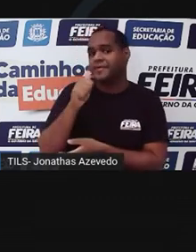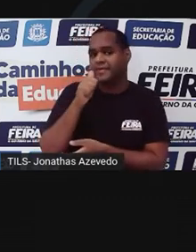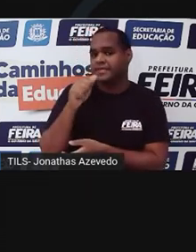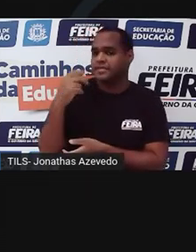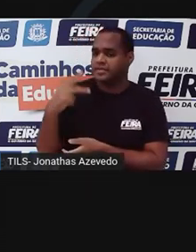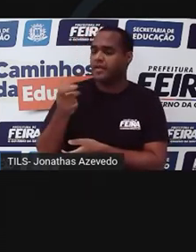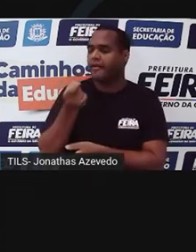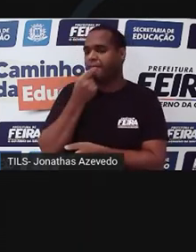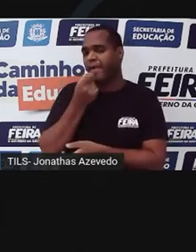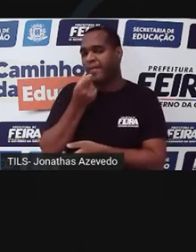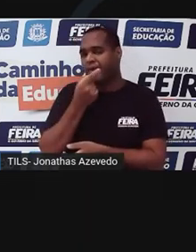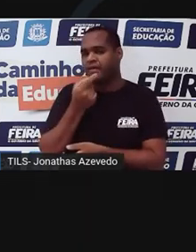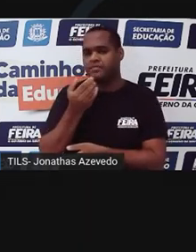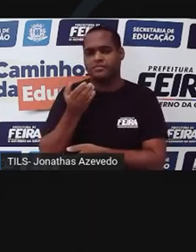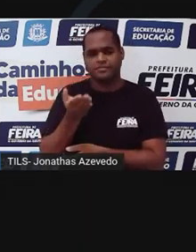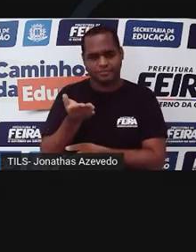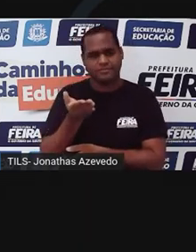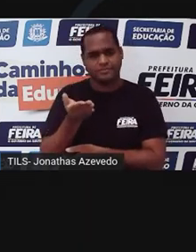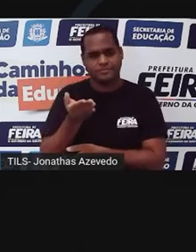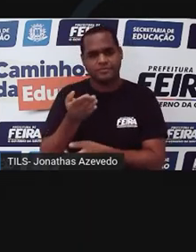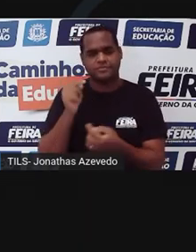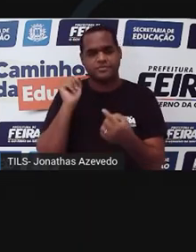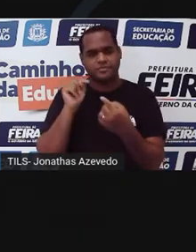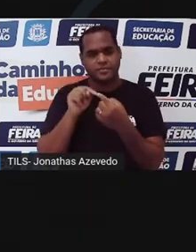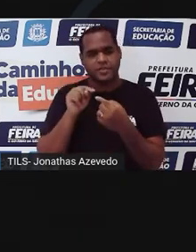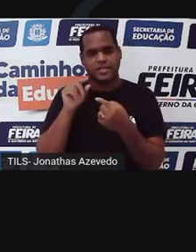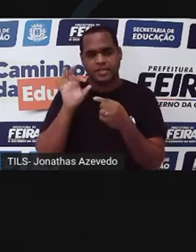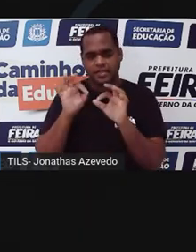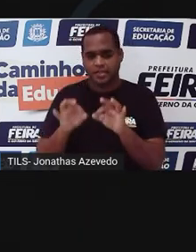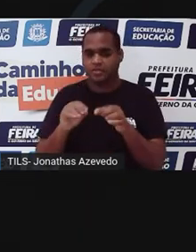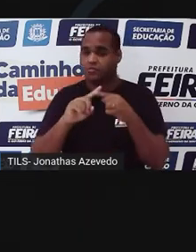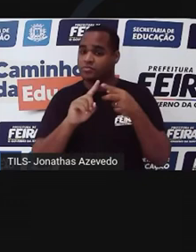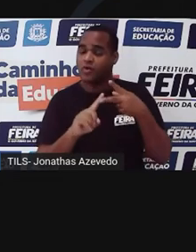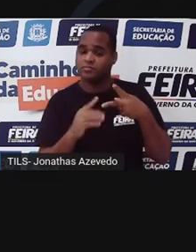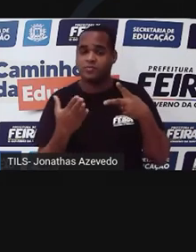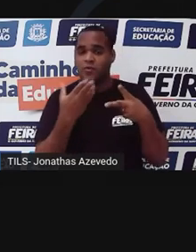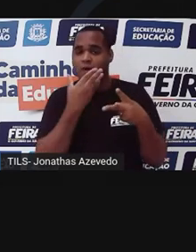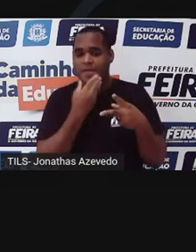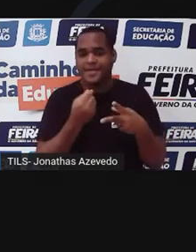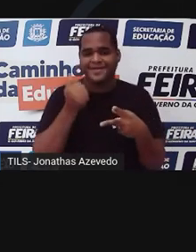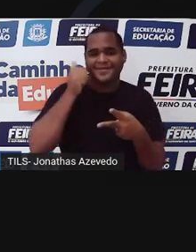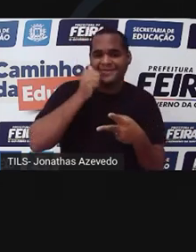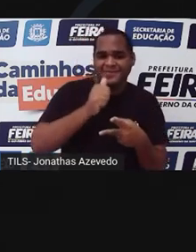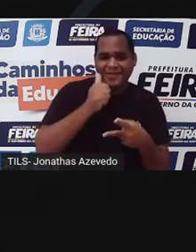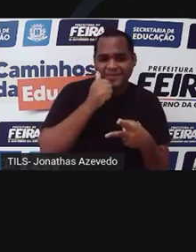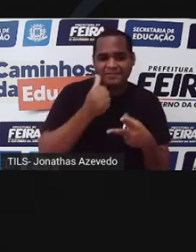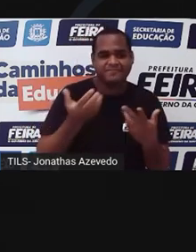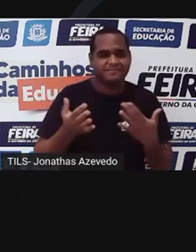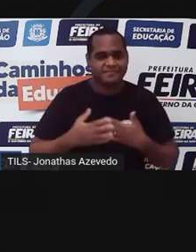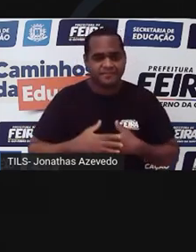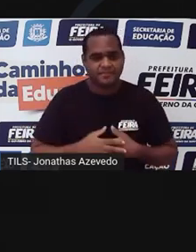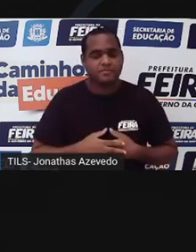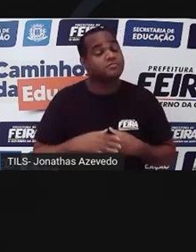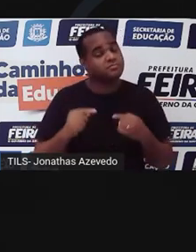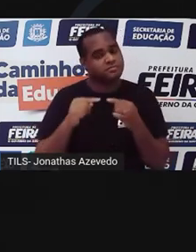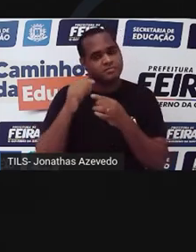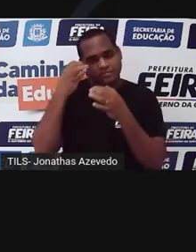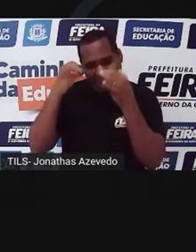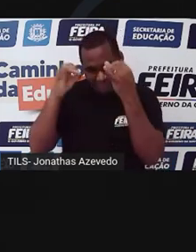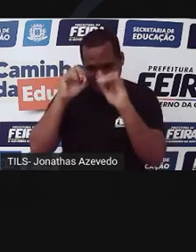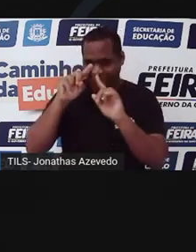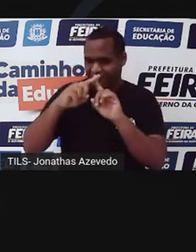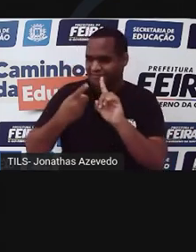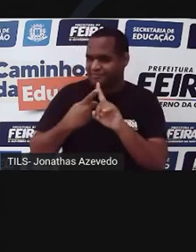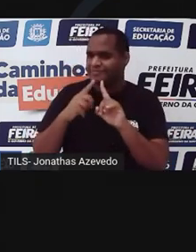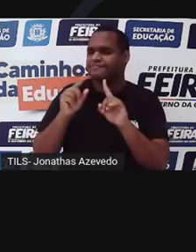quem toma a pena mas essa é uma questão que diz respeito aos dois mulher e logo uma gravidez